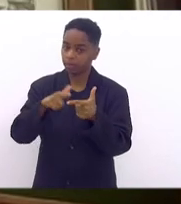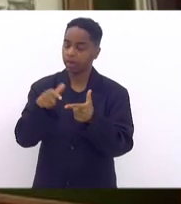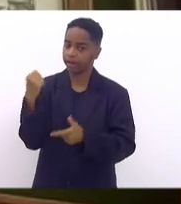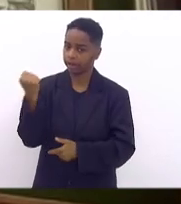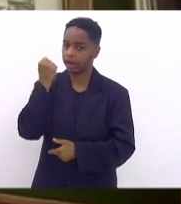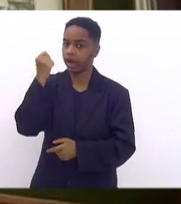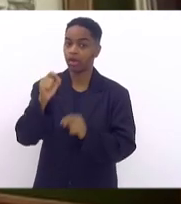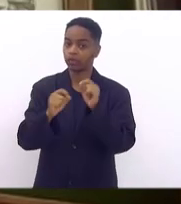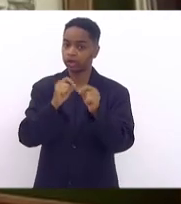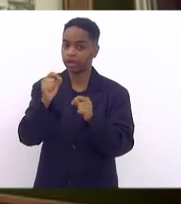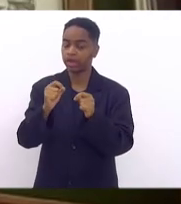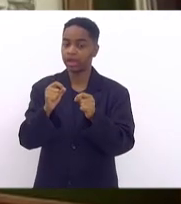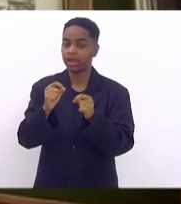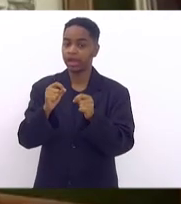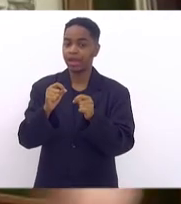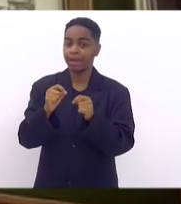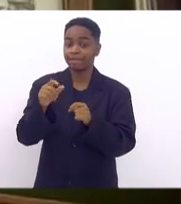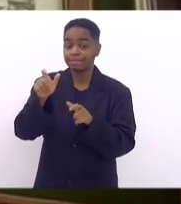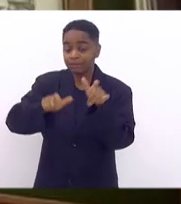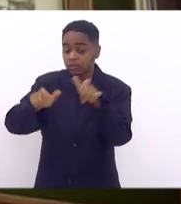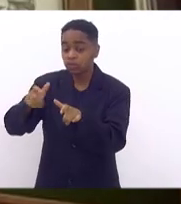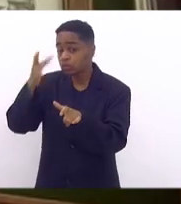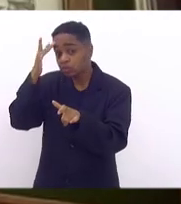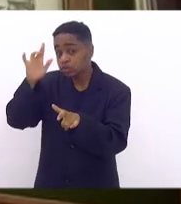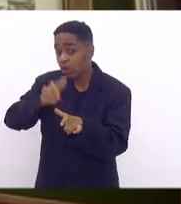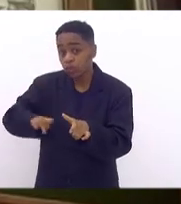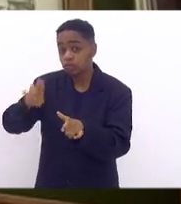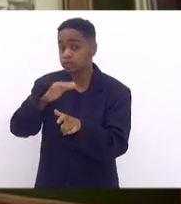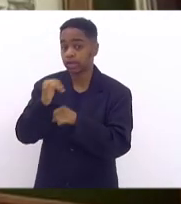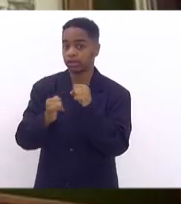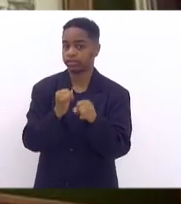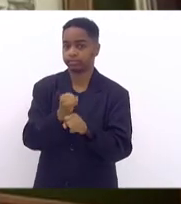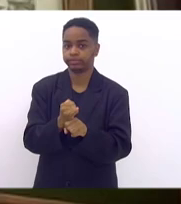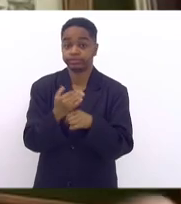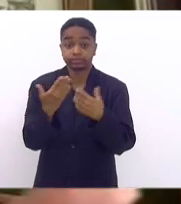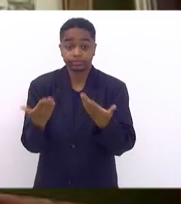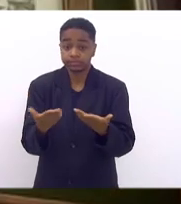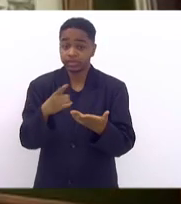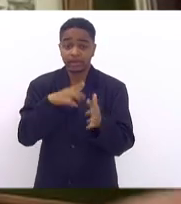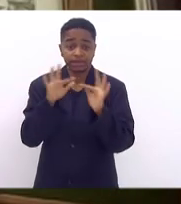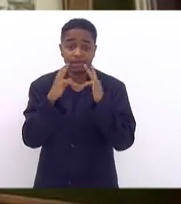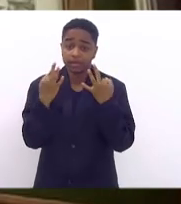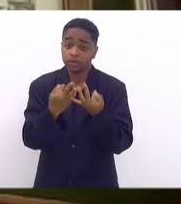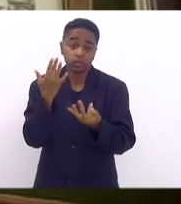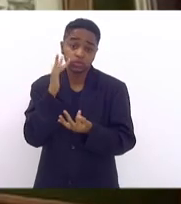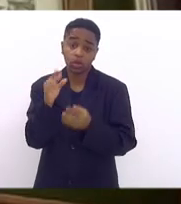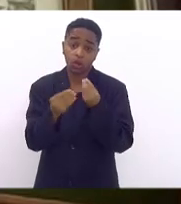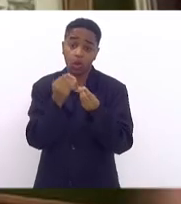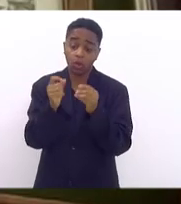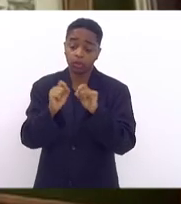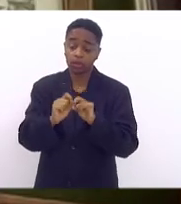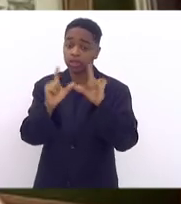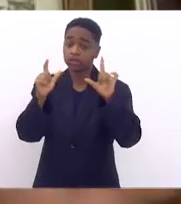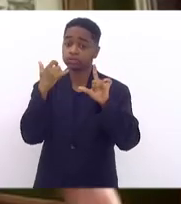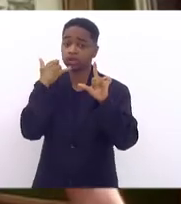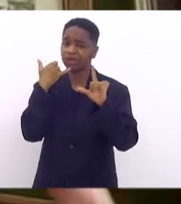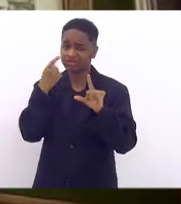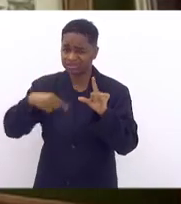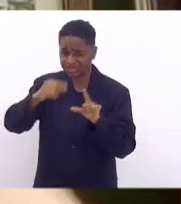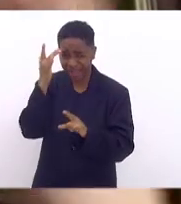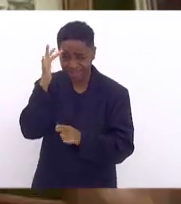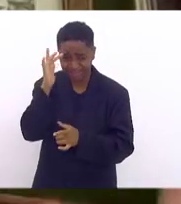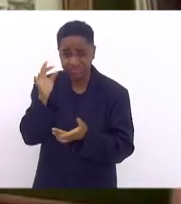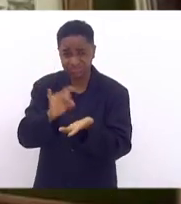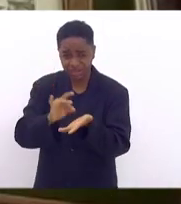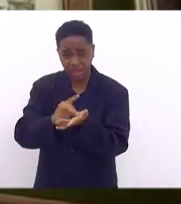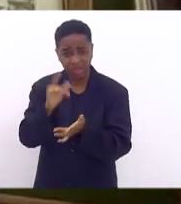seríssimo, que é o analfabetismo digital dessas famílias. Tem pai e mãe que não sabe mal ligar um celular direito. Você acha que ele vai